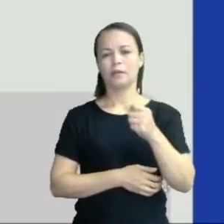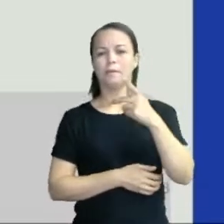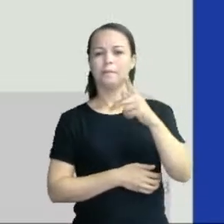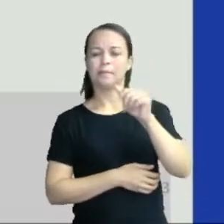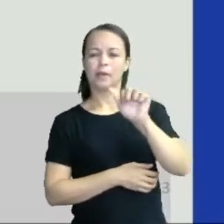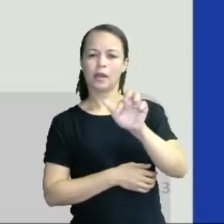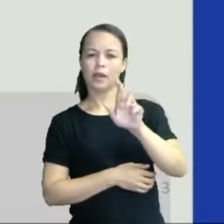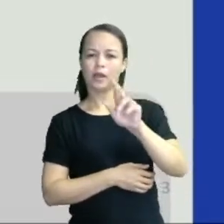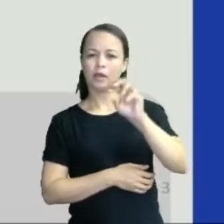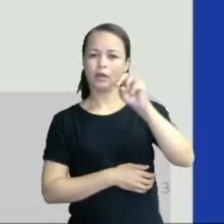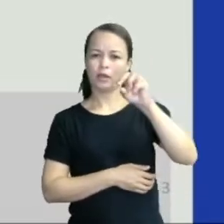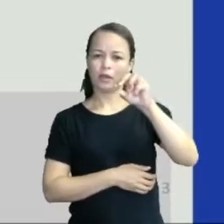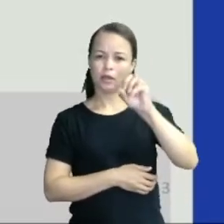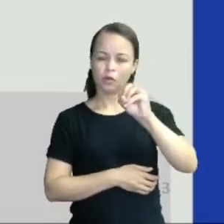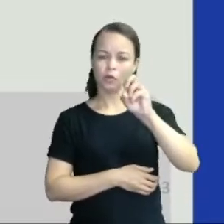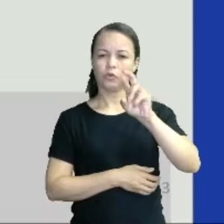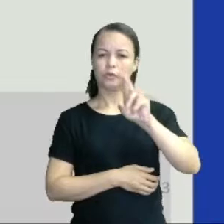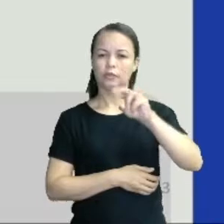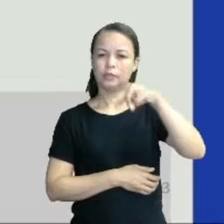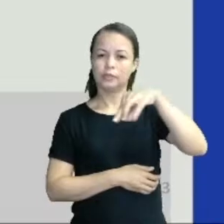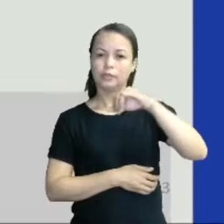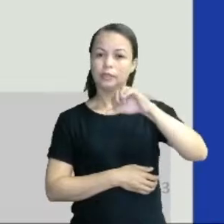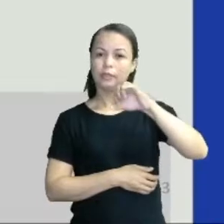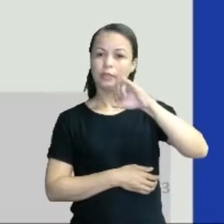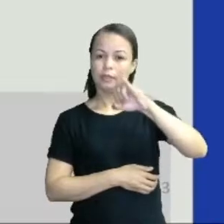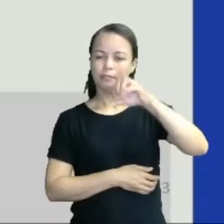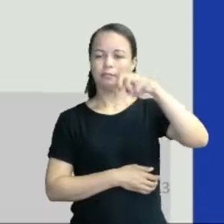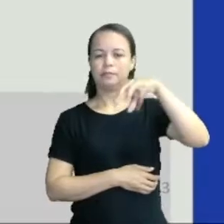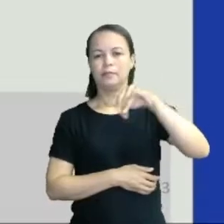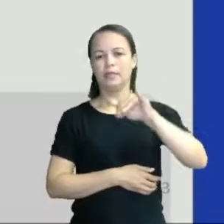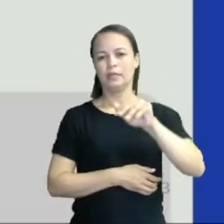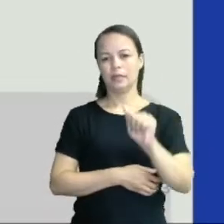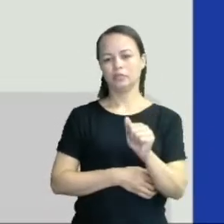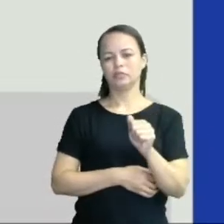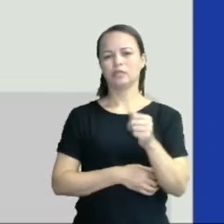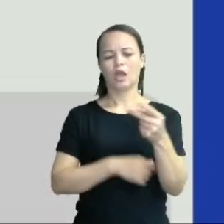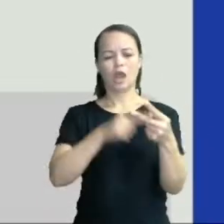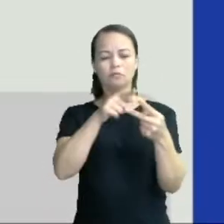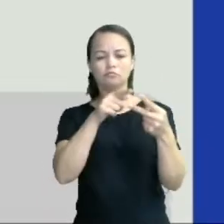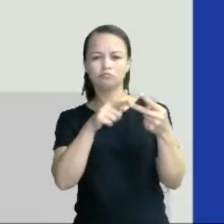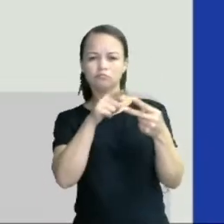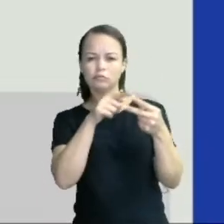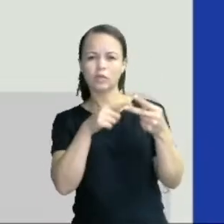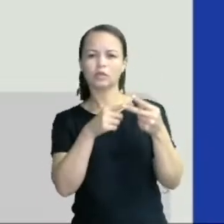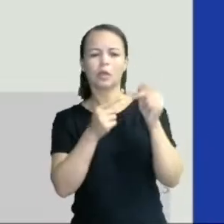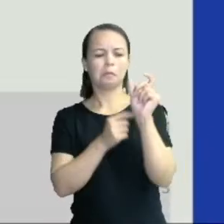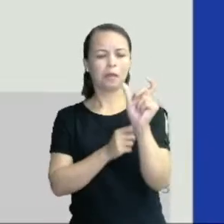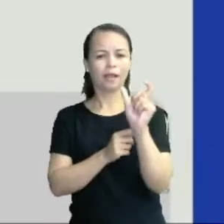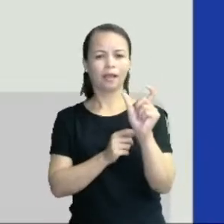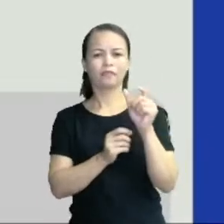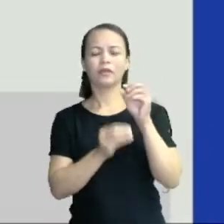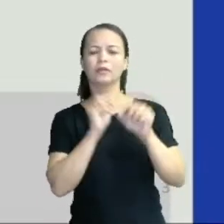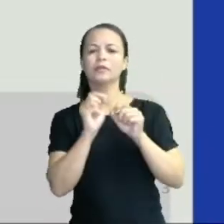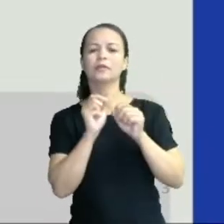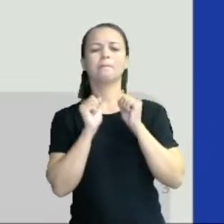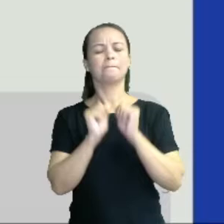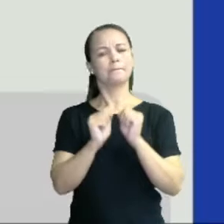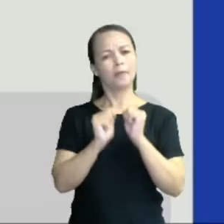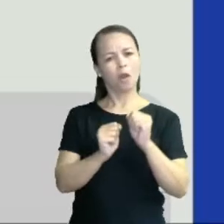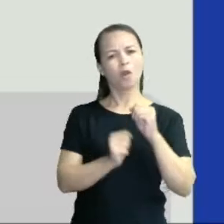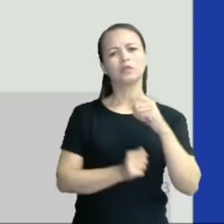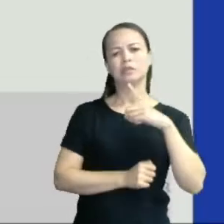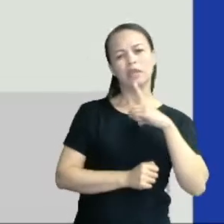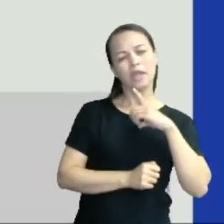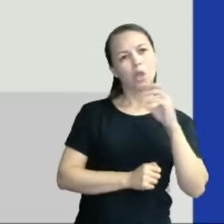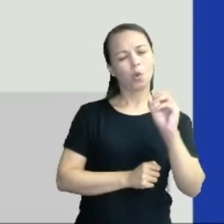Homônimos e parônimos são características estabelecidas para palavras que podem ou não ter